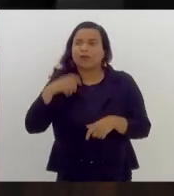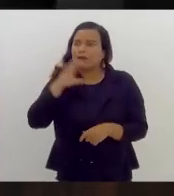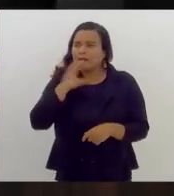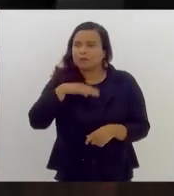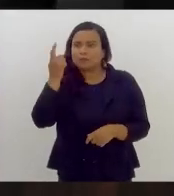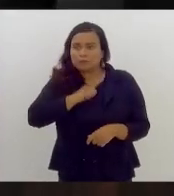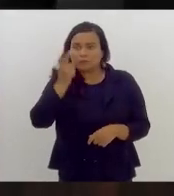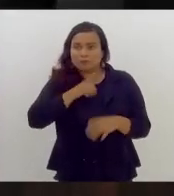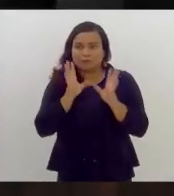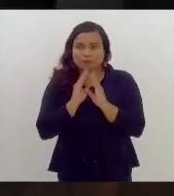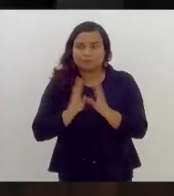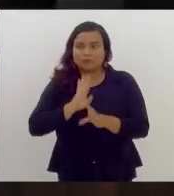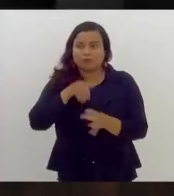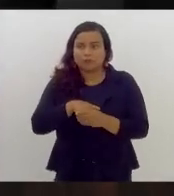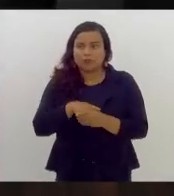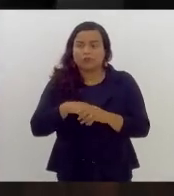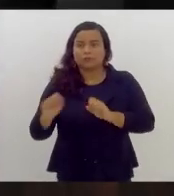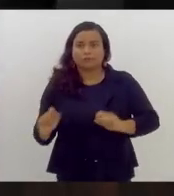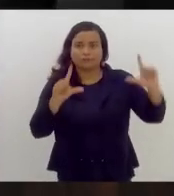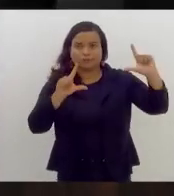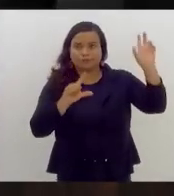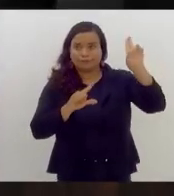possível, votarmos no painel.